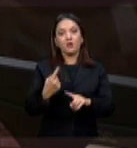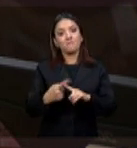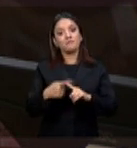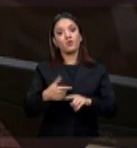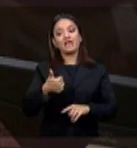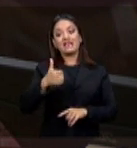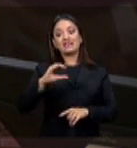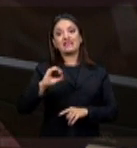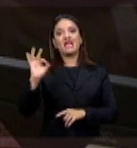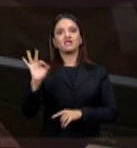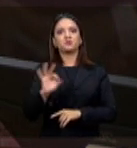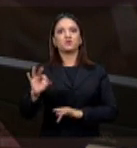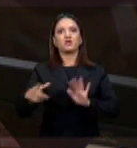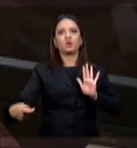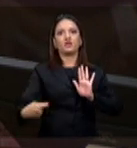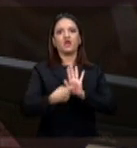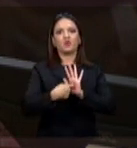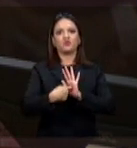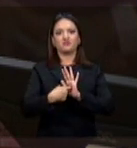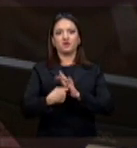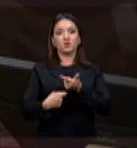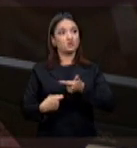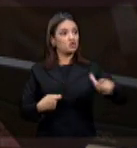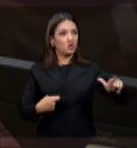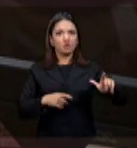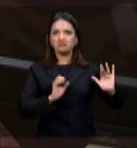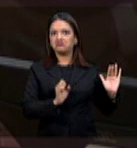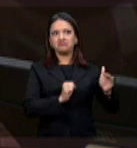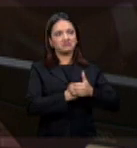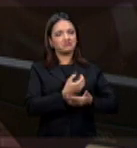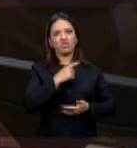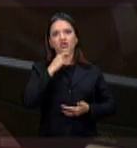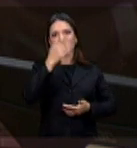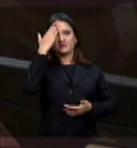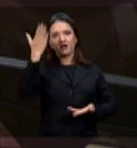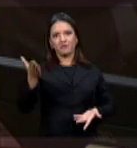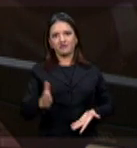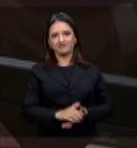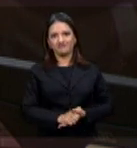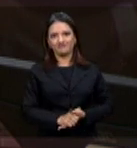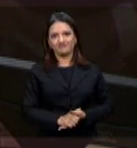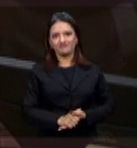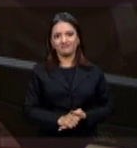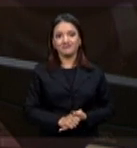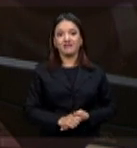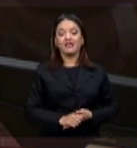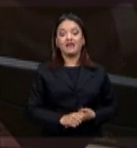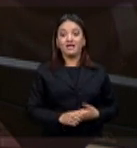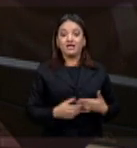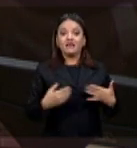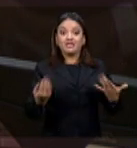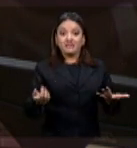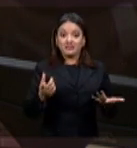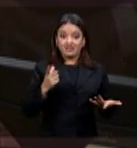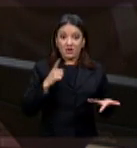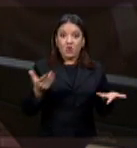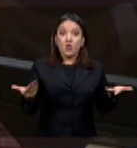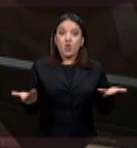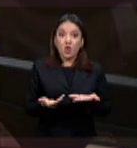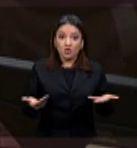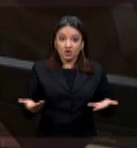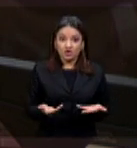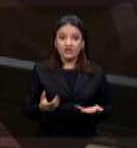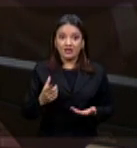10% dos casos são denunciados à justiça, à delegacia, à polícia e à justiça. A gente tem, então, um número hoje de